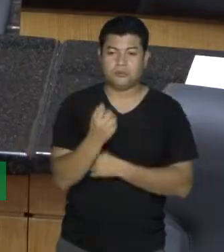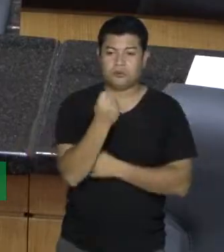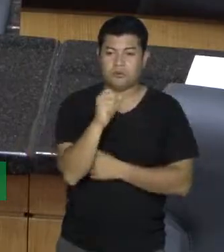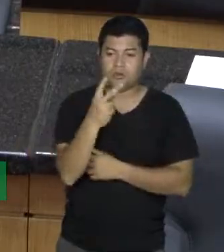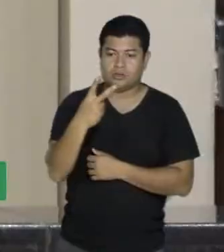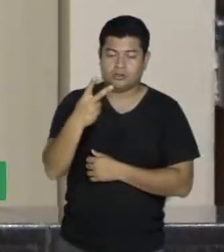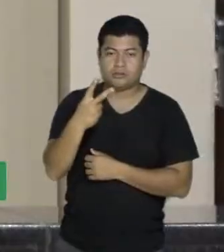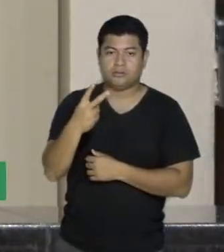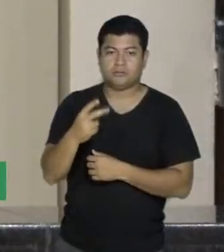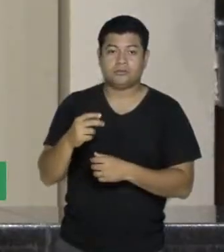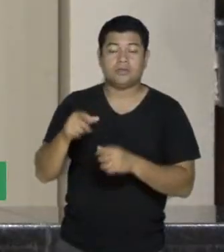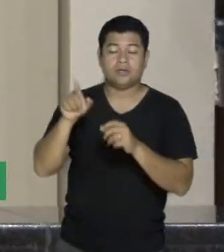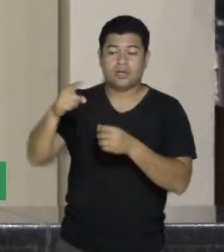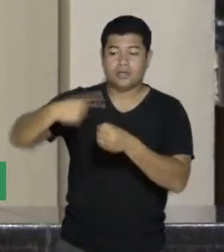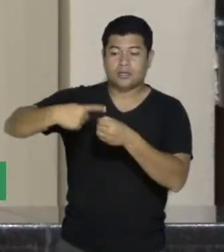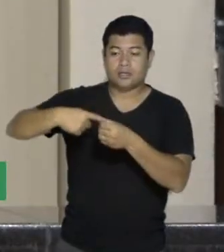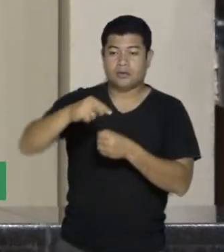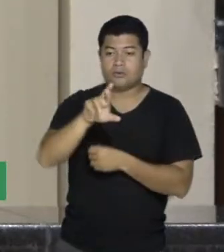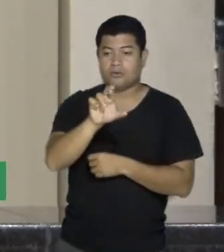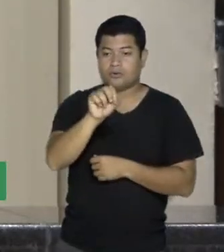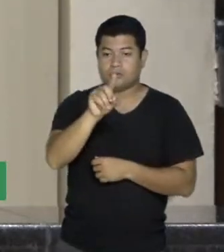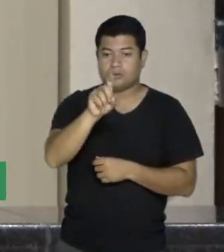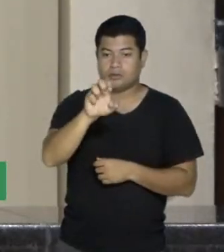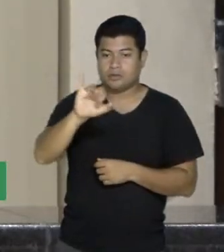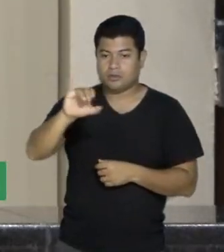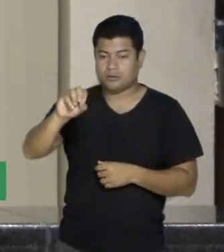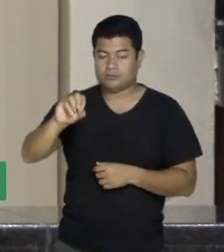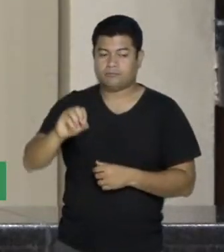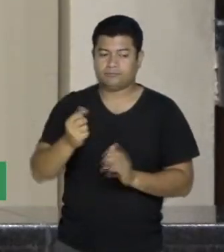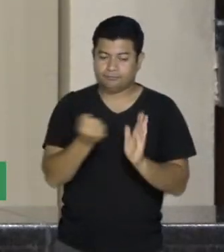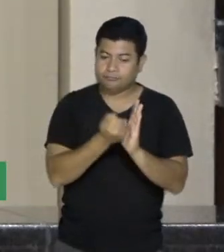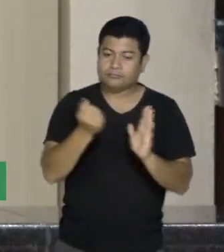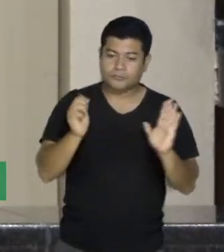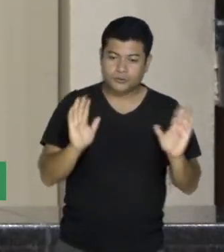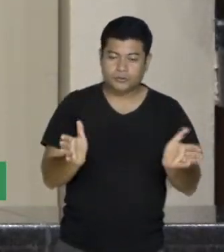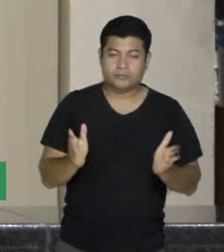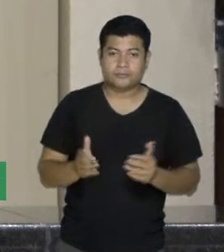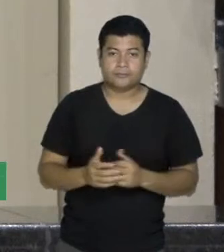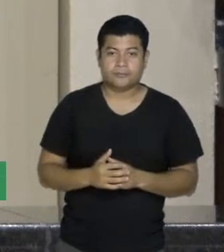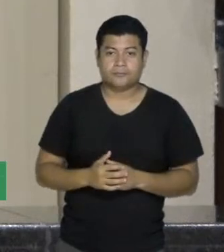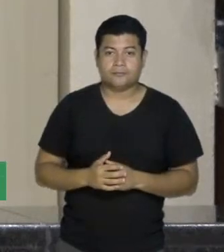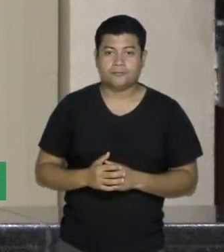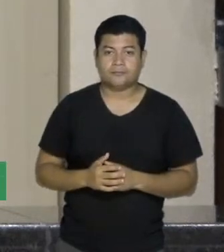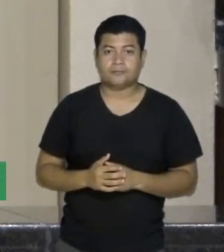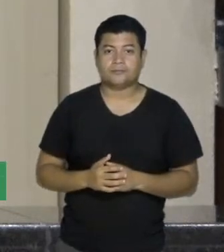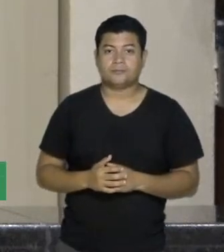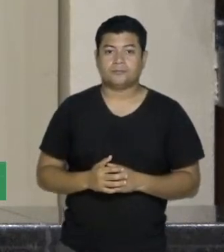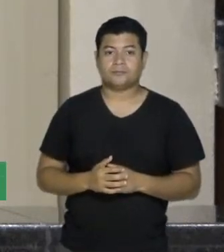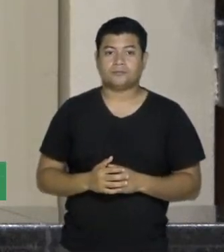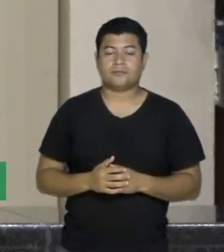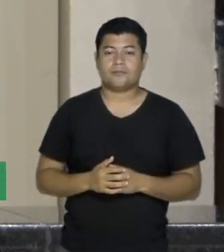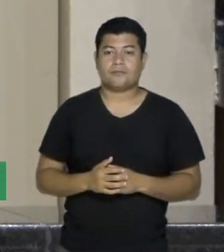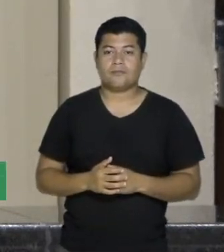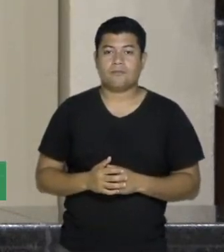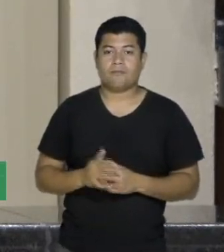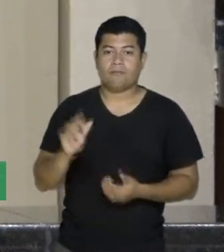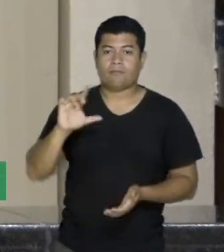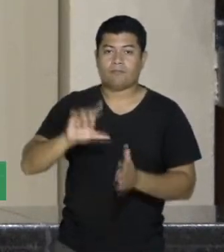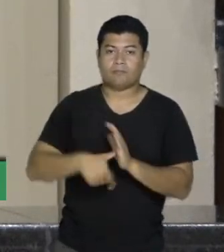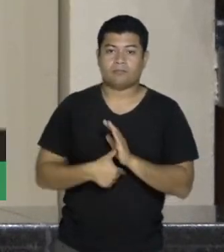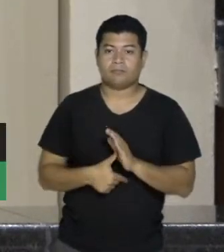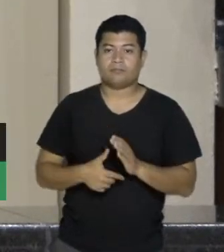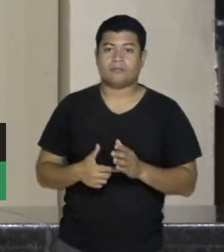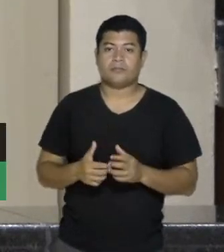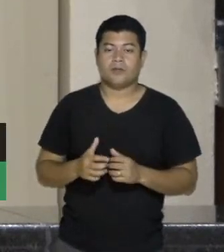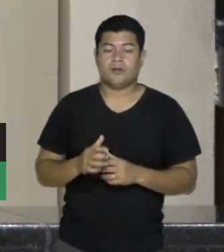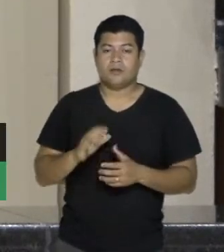feito o registro deputado próximo horário